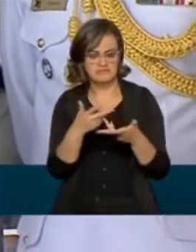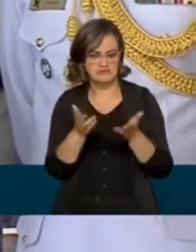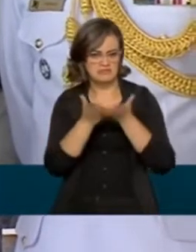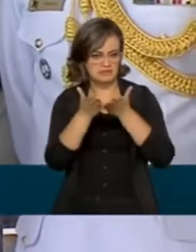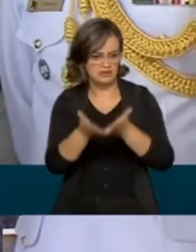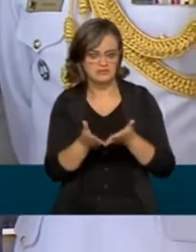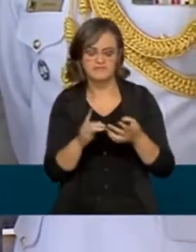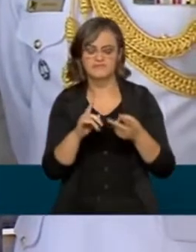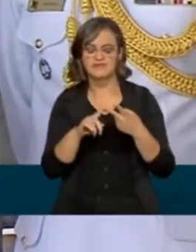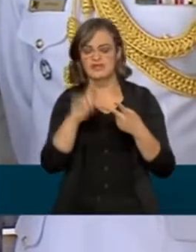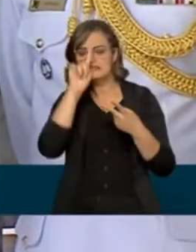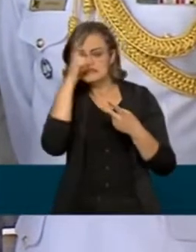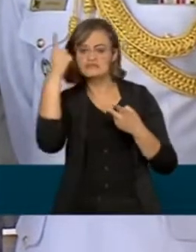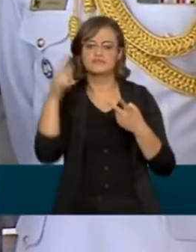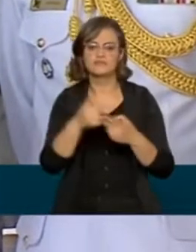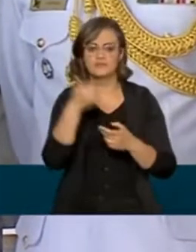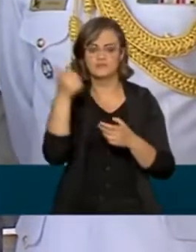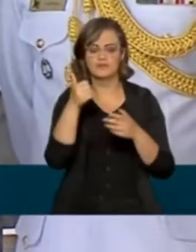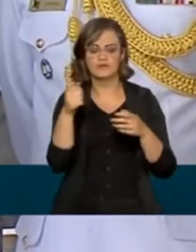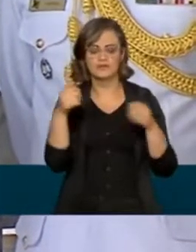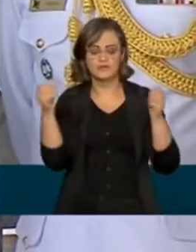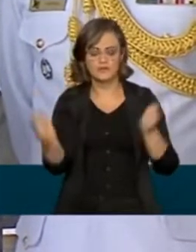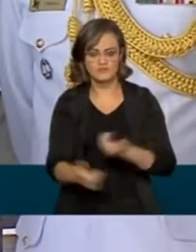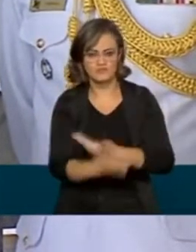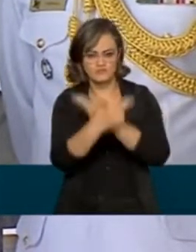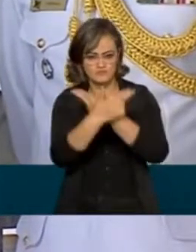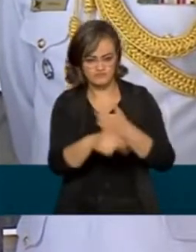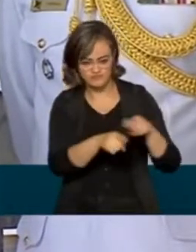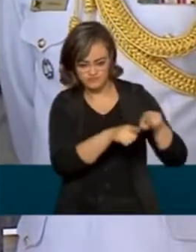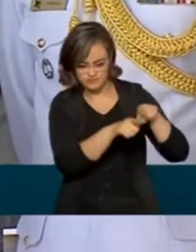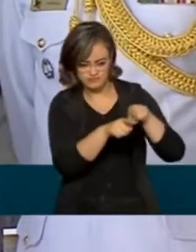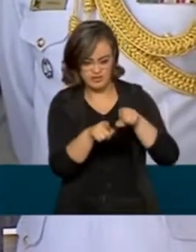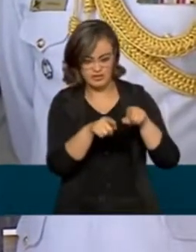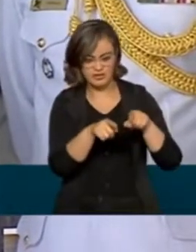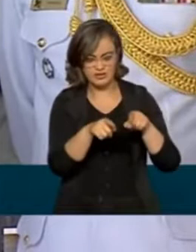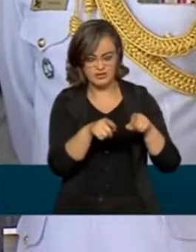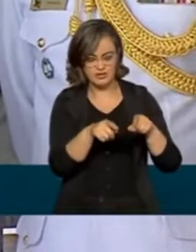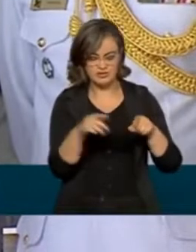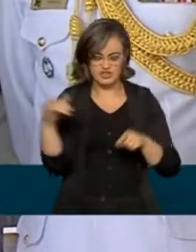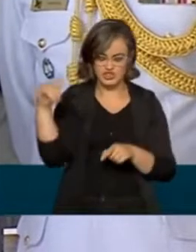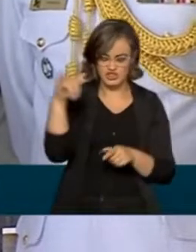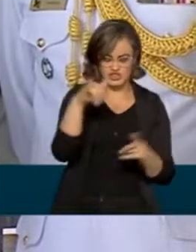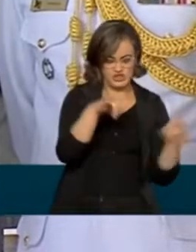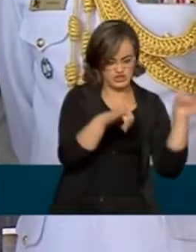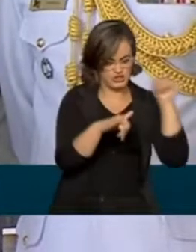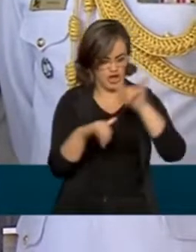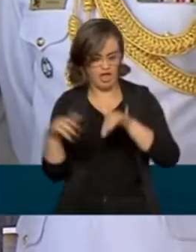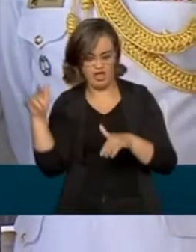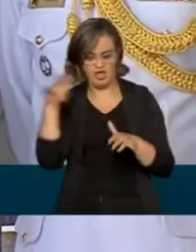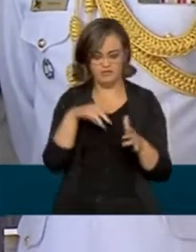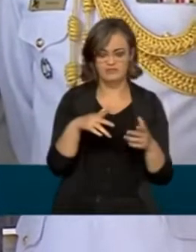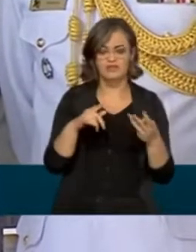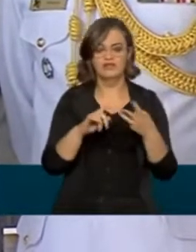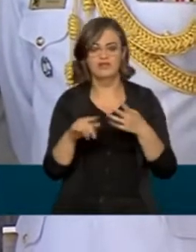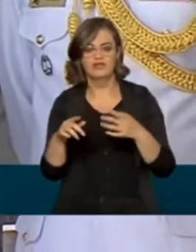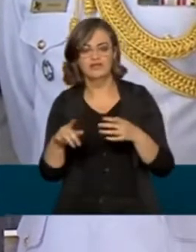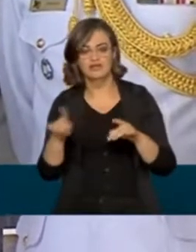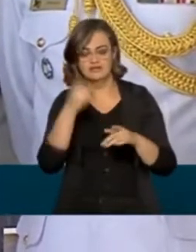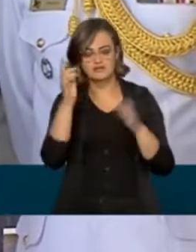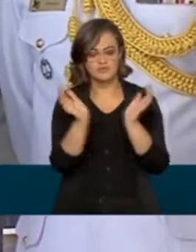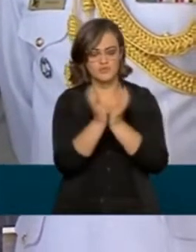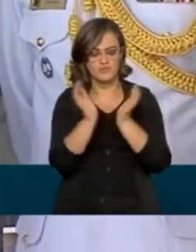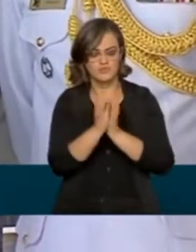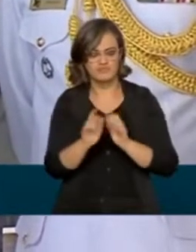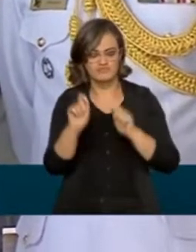Especiais, a criação do primeiro esquadrão de aeronaves remotamente pilotadas de esclarecimento, a criação do Batalhão de